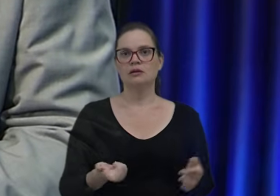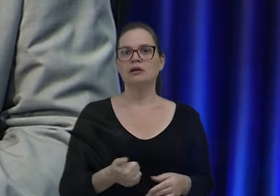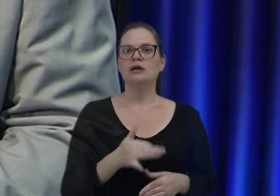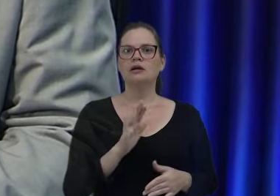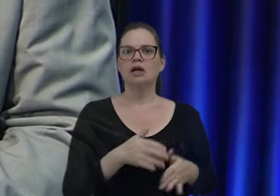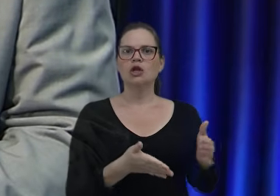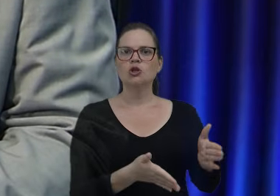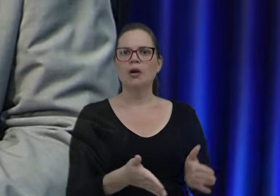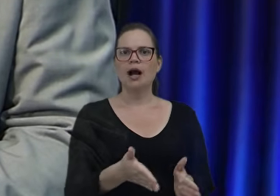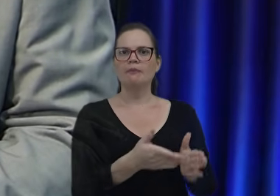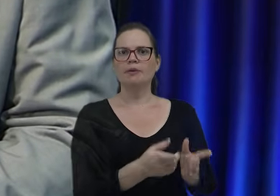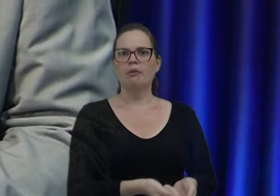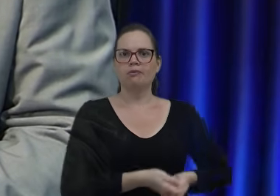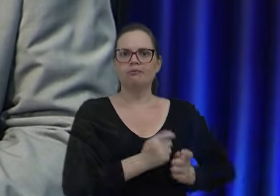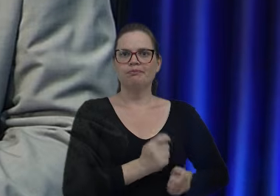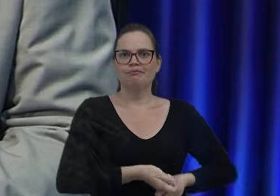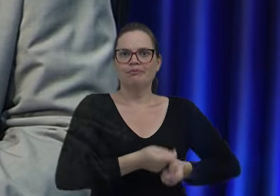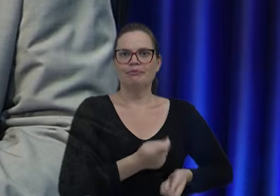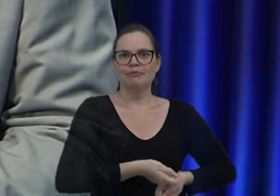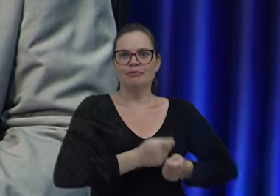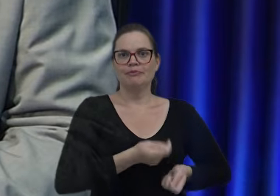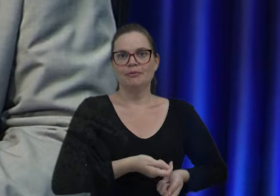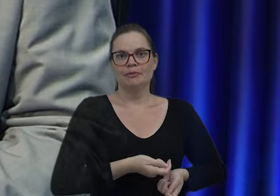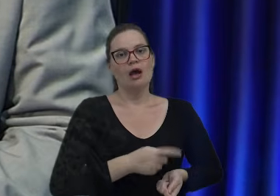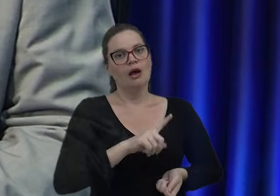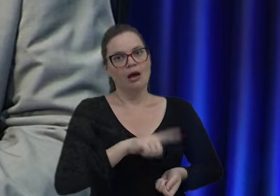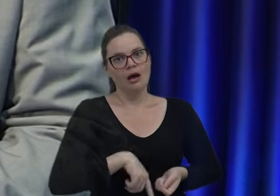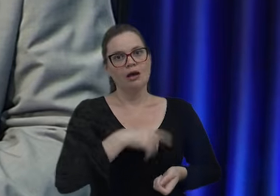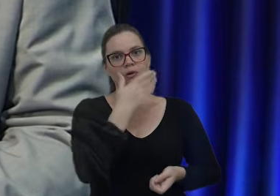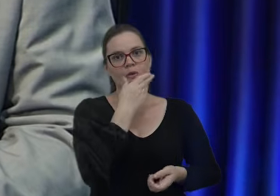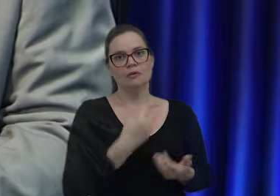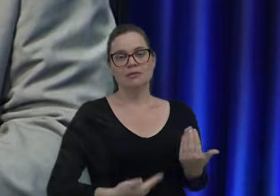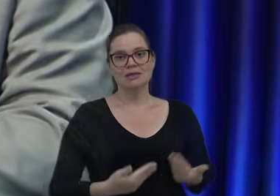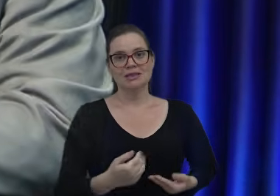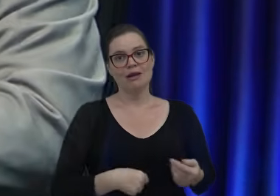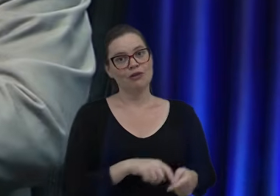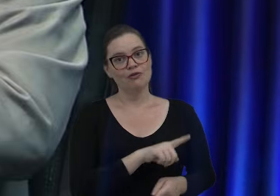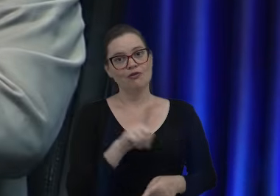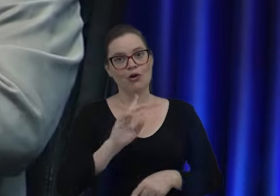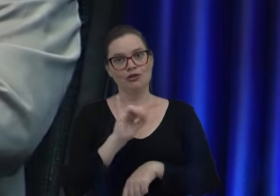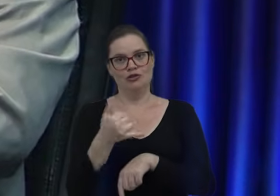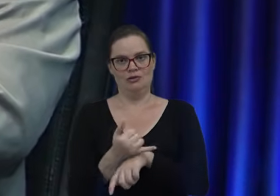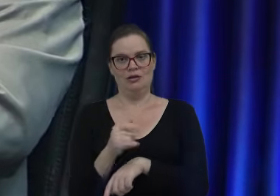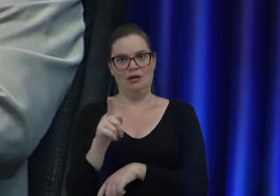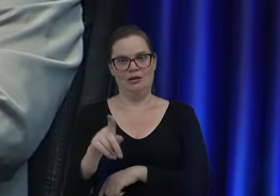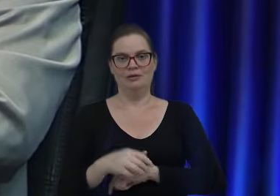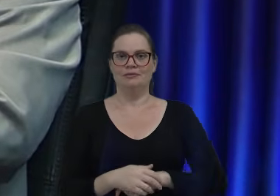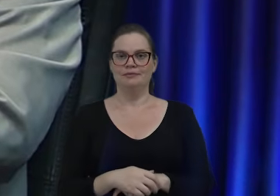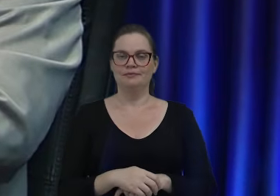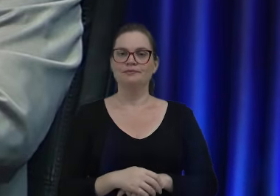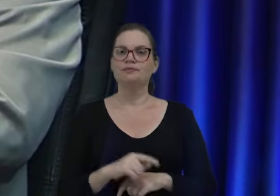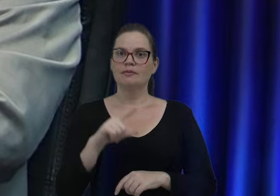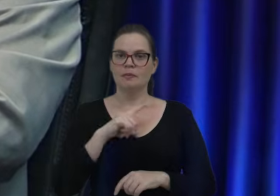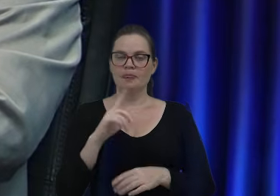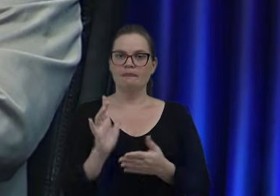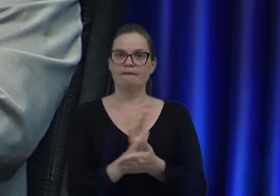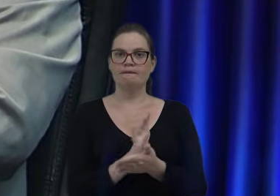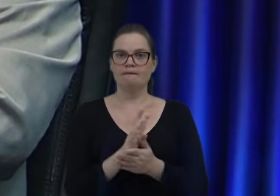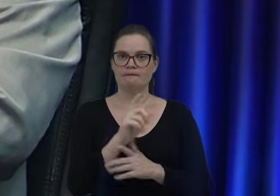naquele caminho? Exatamente o etíope, o eunuco, que tinha ido a Jerusalém. Então, tem muita